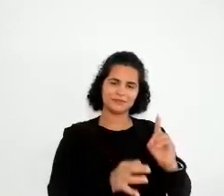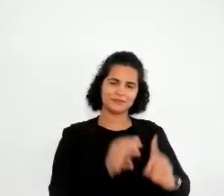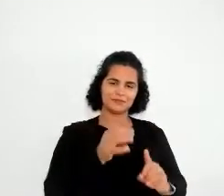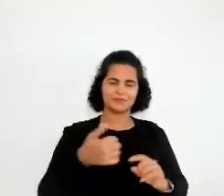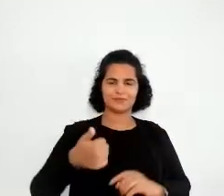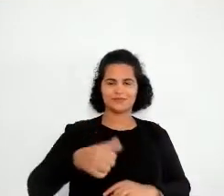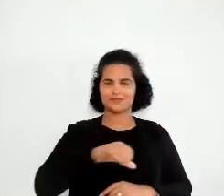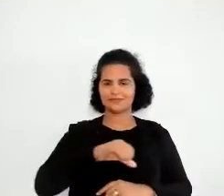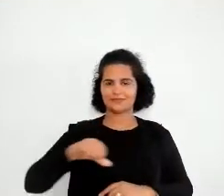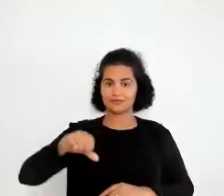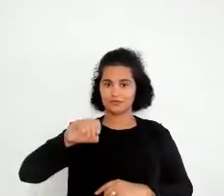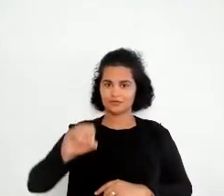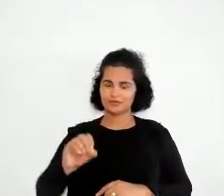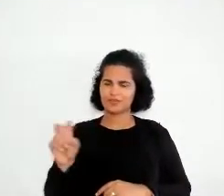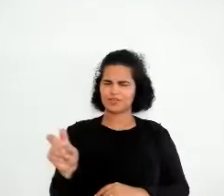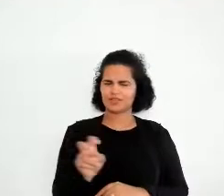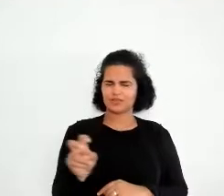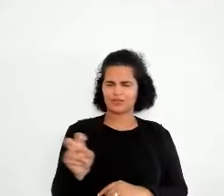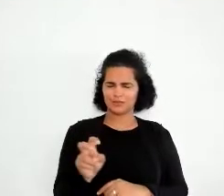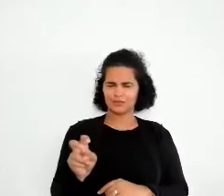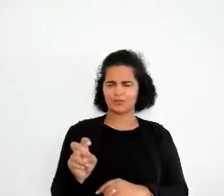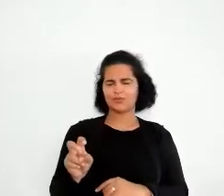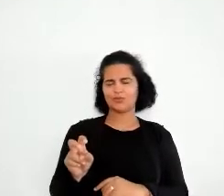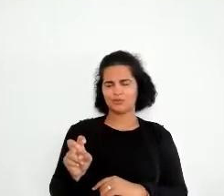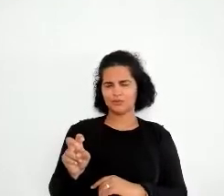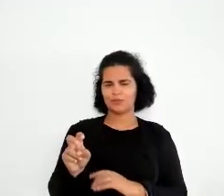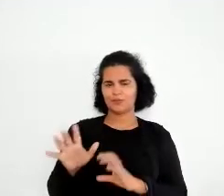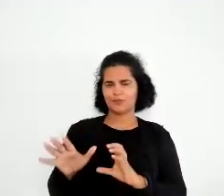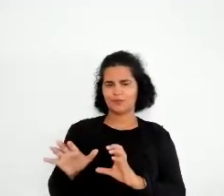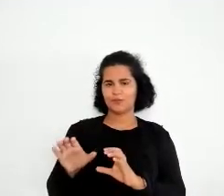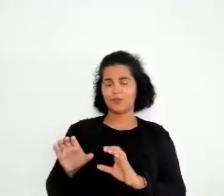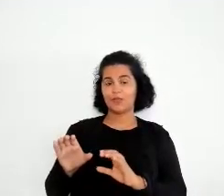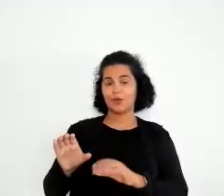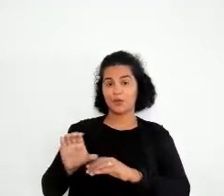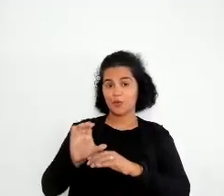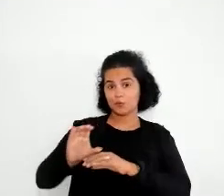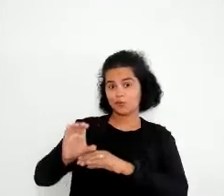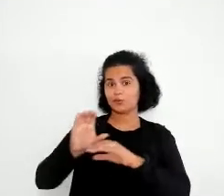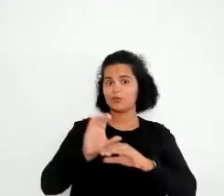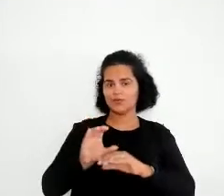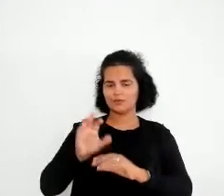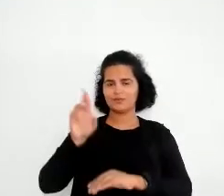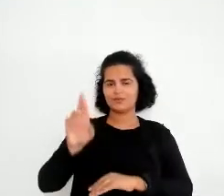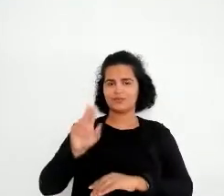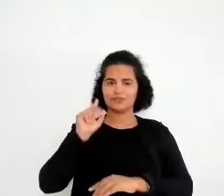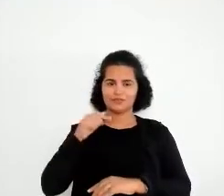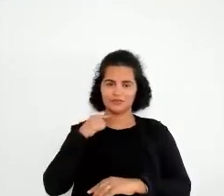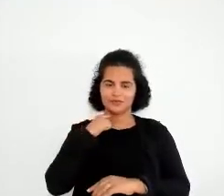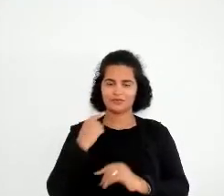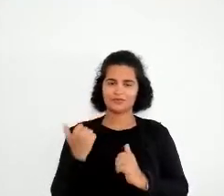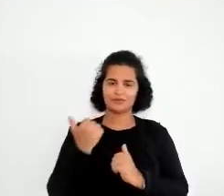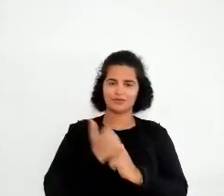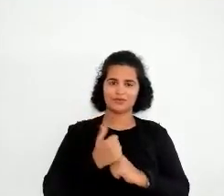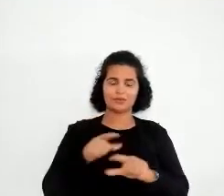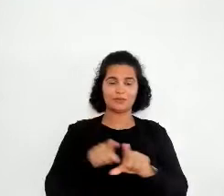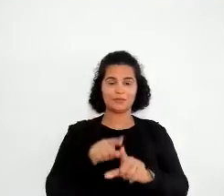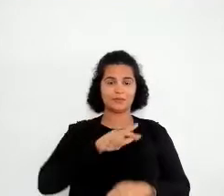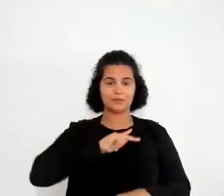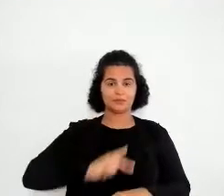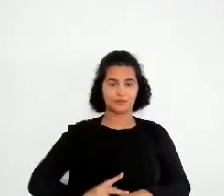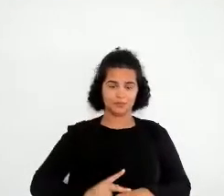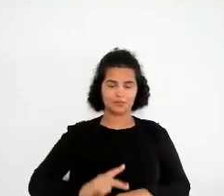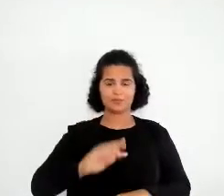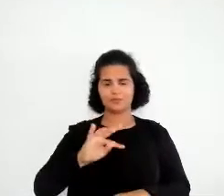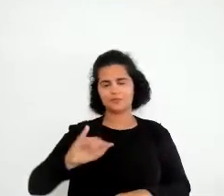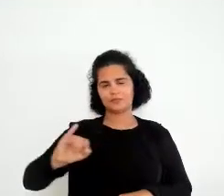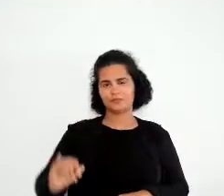5º Constitucional como representante da advocacia. Foi vice e presidente do Tribunal de Justiça e também presidente